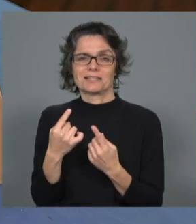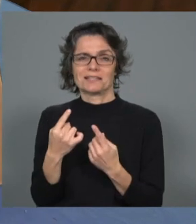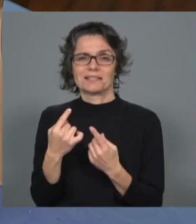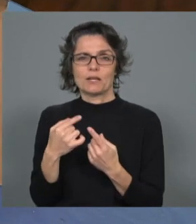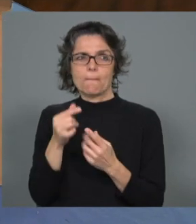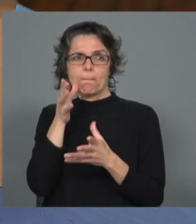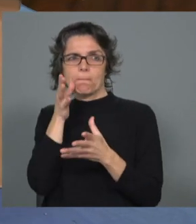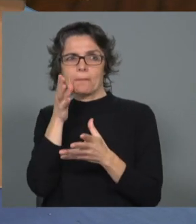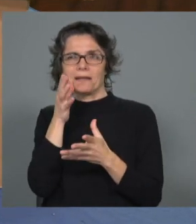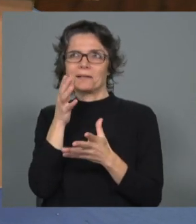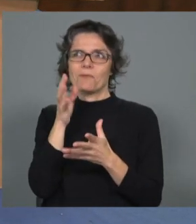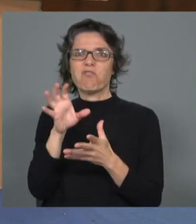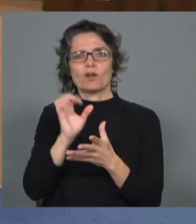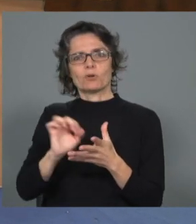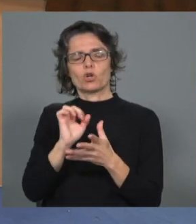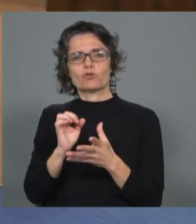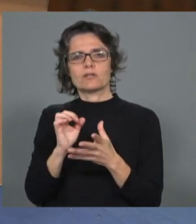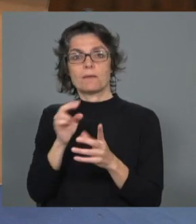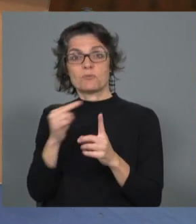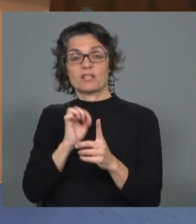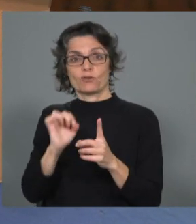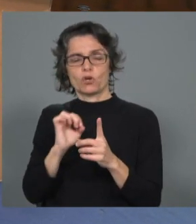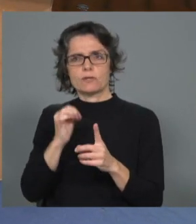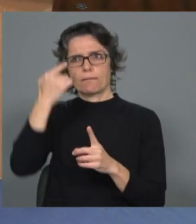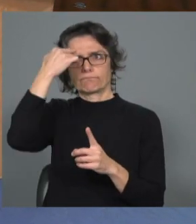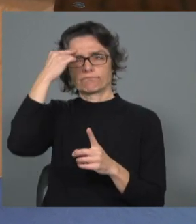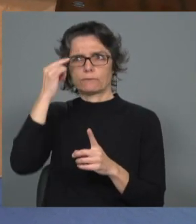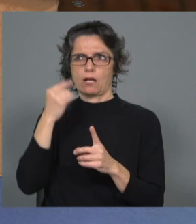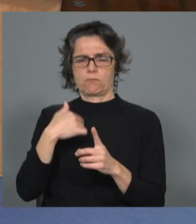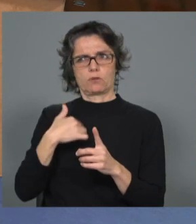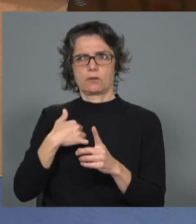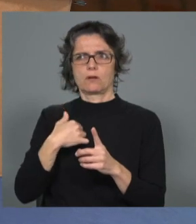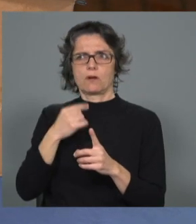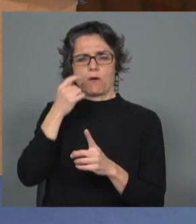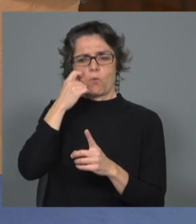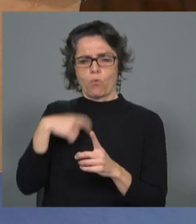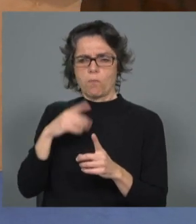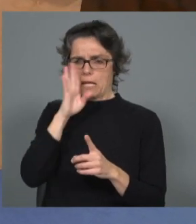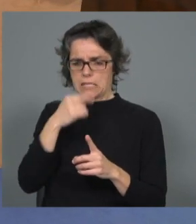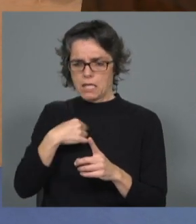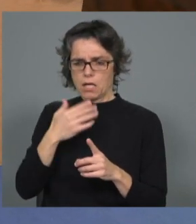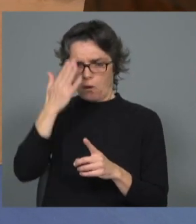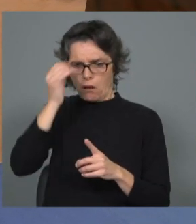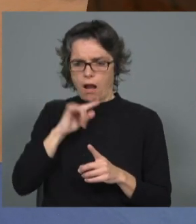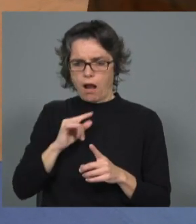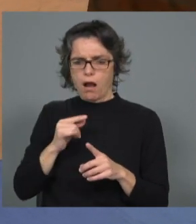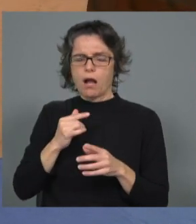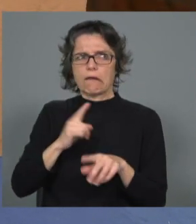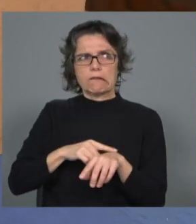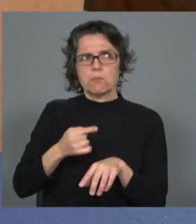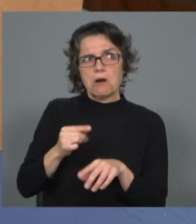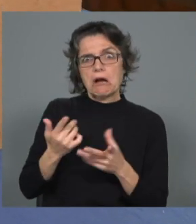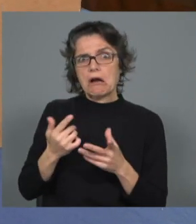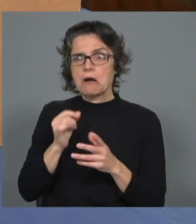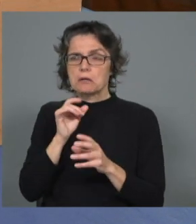centramos os assuntos muito na dinâmica do homem, que é se sou capaz, se tenho tempo, se vai correr bem, que